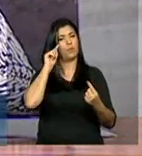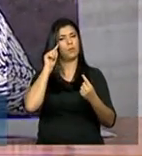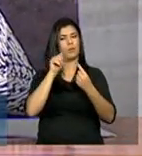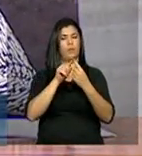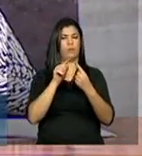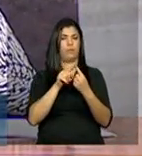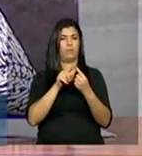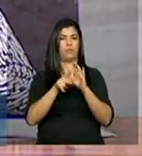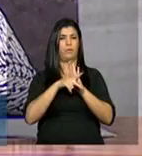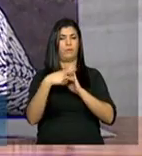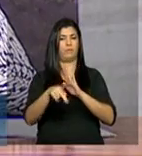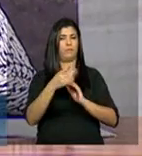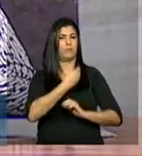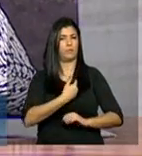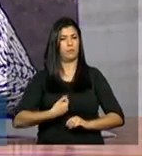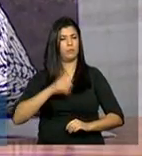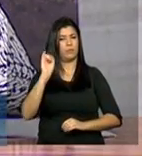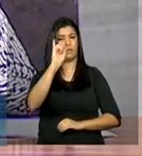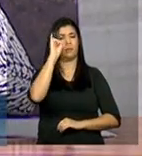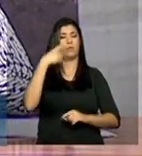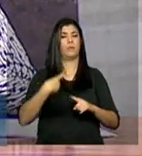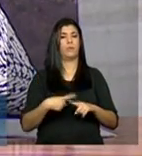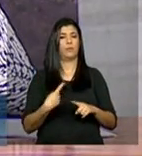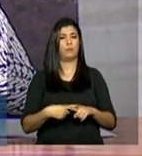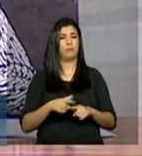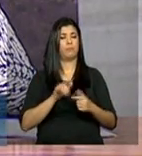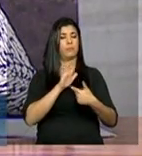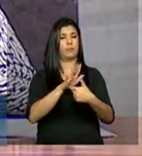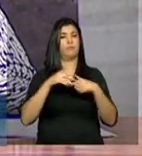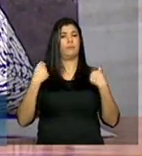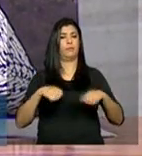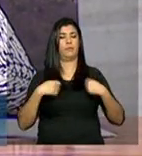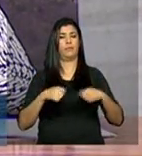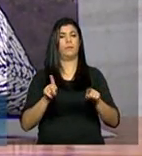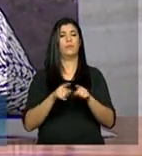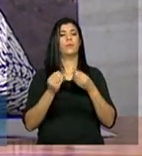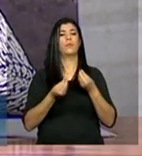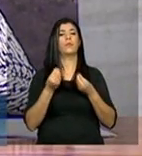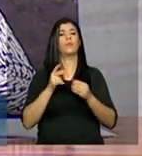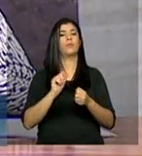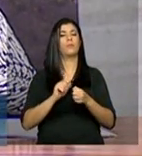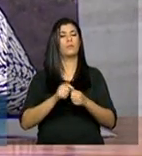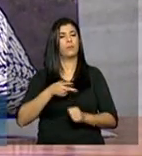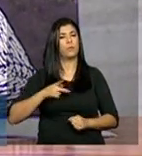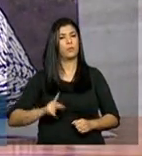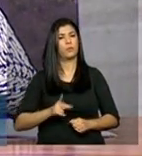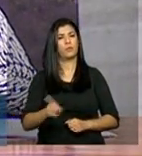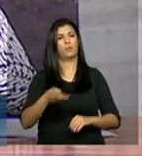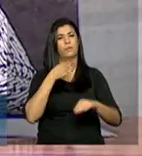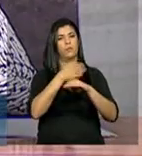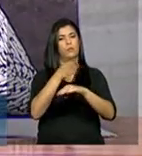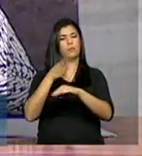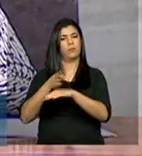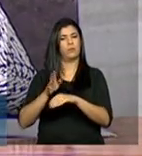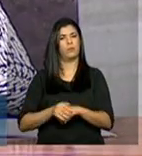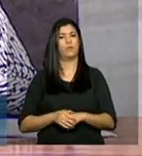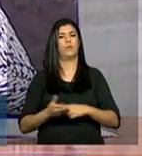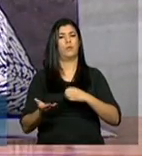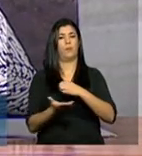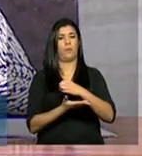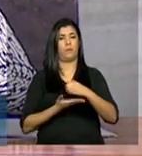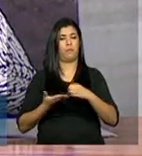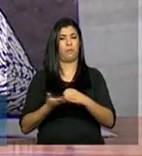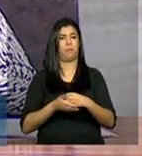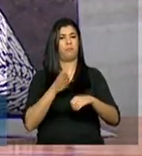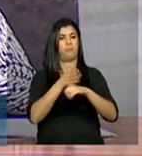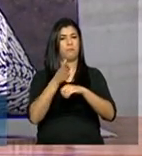vista, importante, da necessidade de continuar fazendo investimentos de infraestrutura, que é um